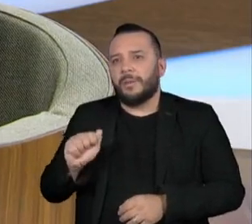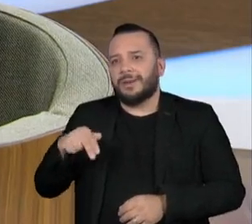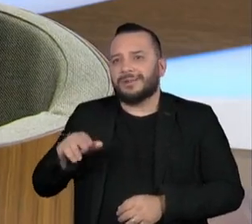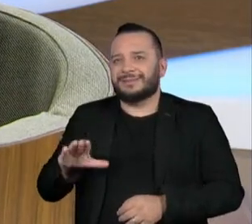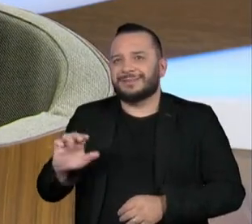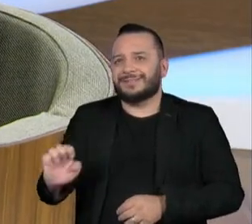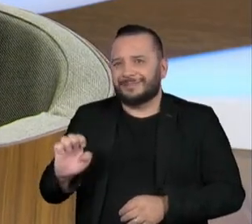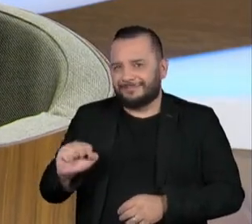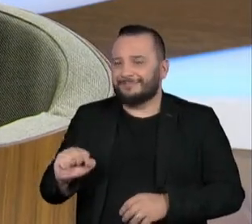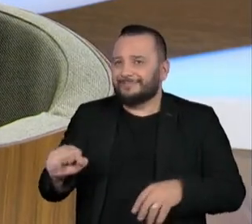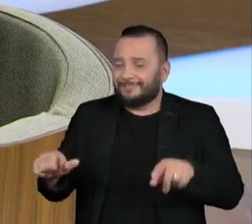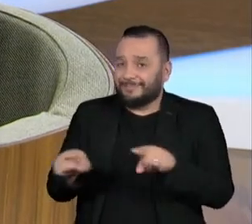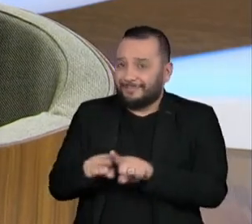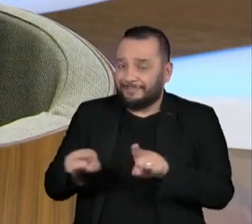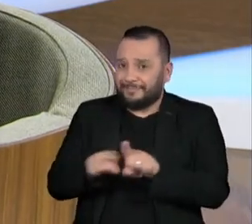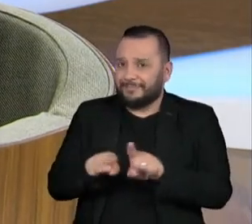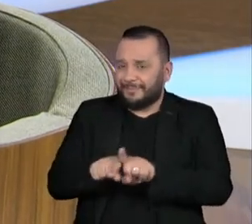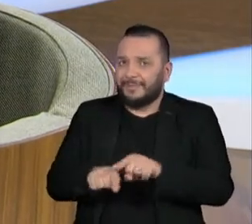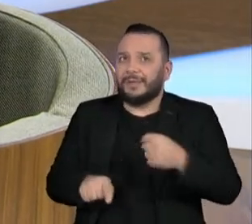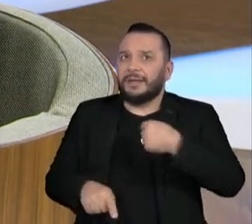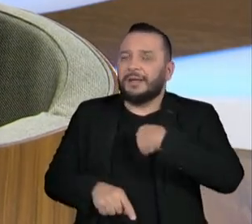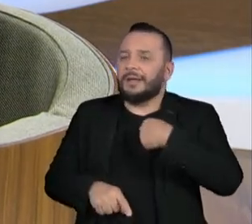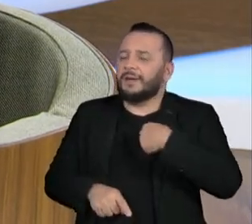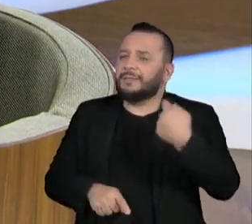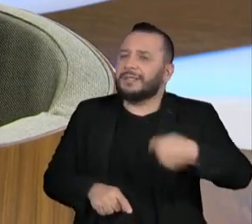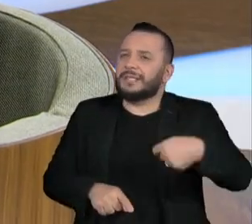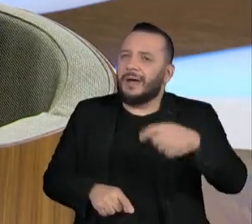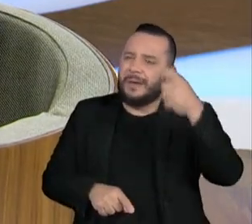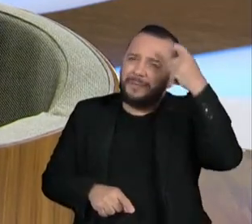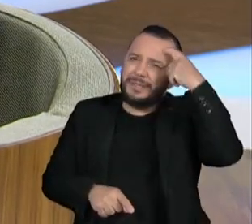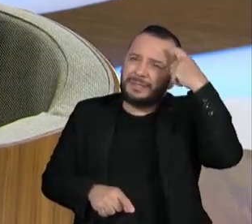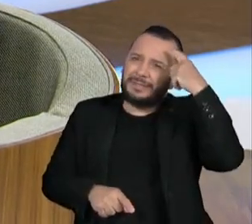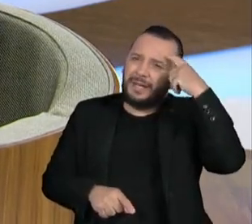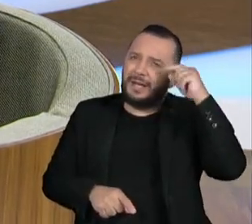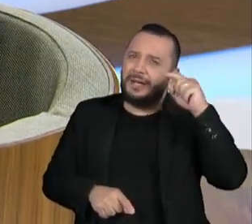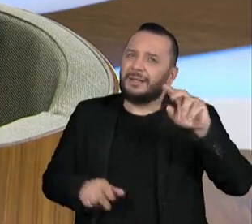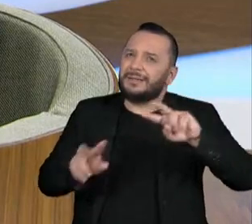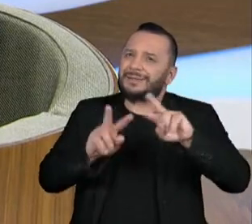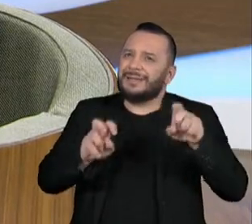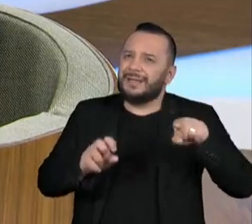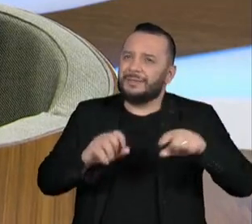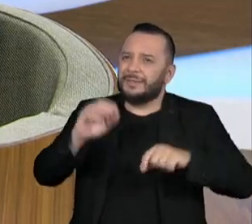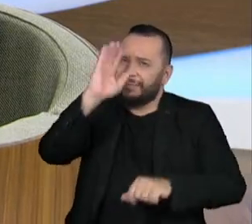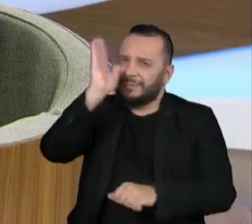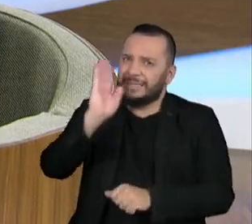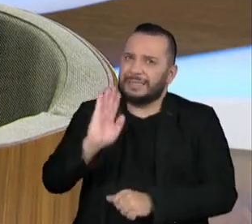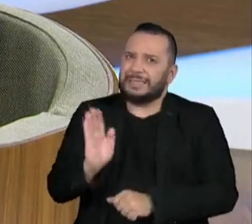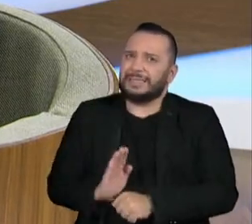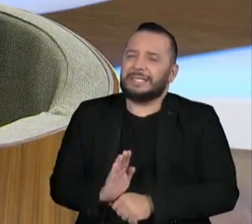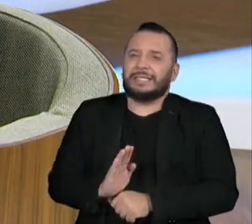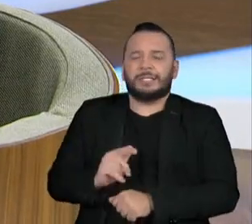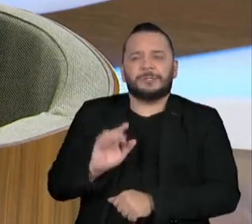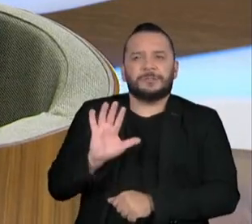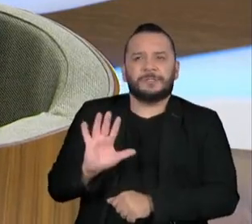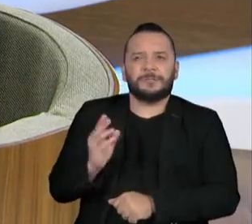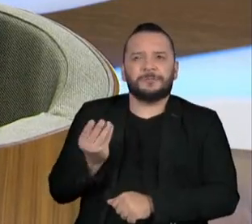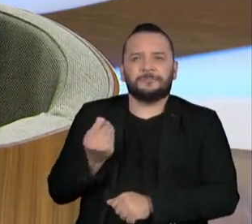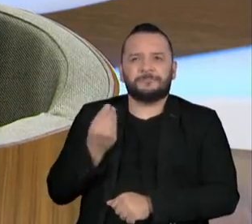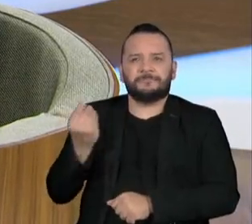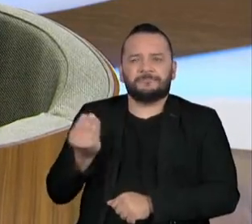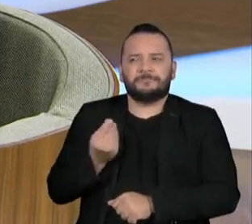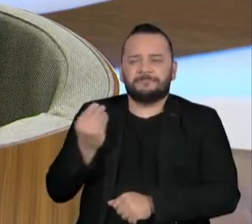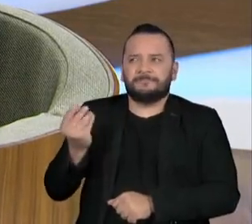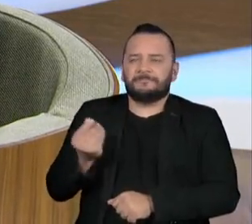que eu precisava de me dirigir à questão brasileira num perigo maior. Eu precisava de correr um risco maior. Eu